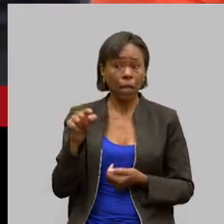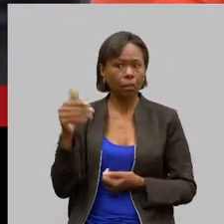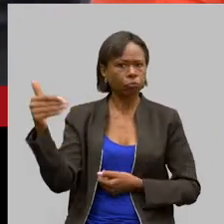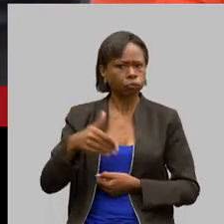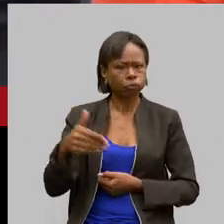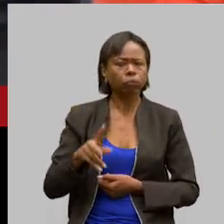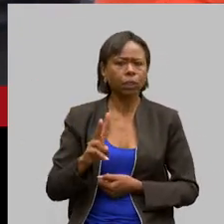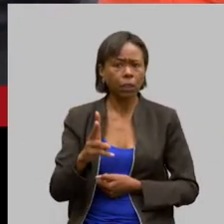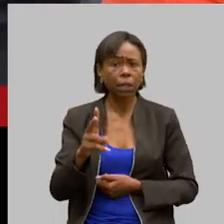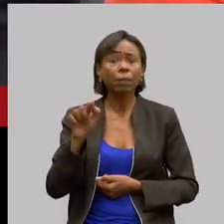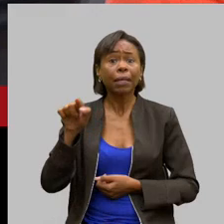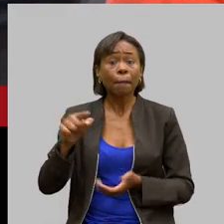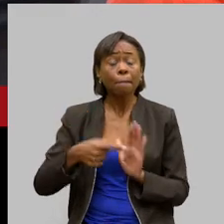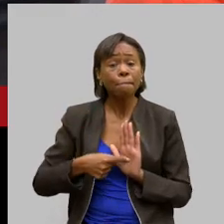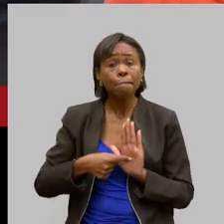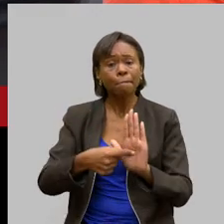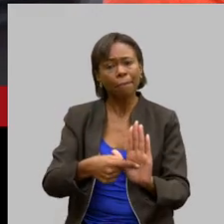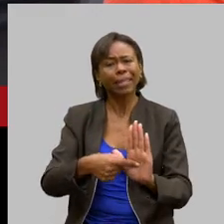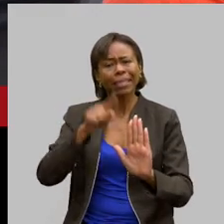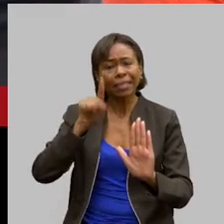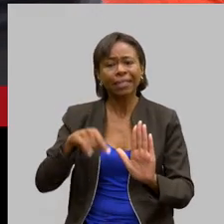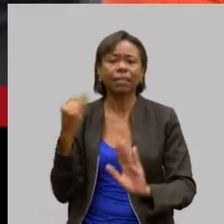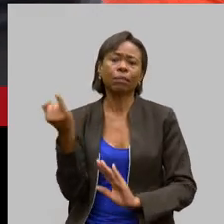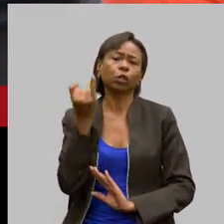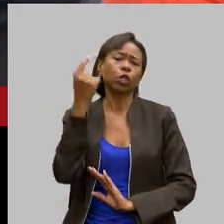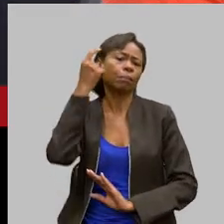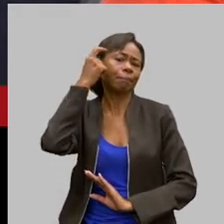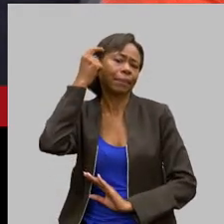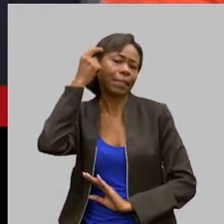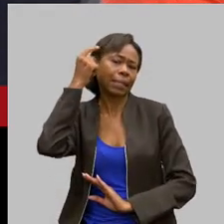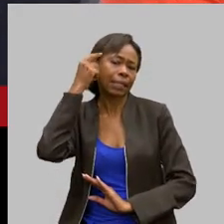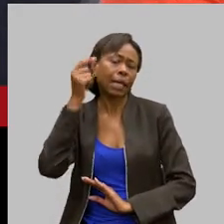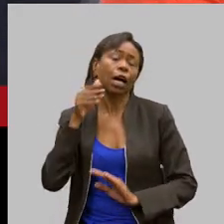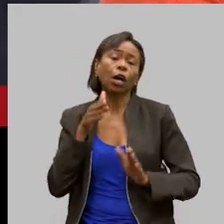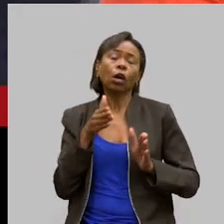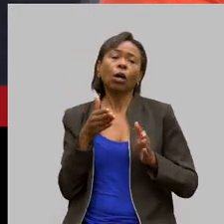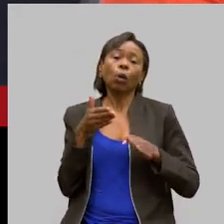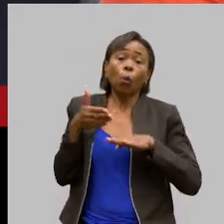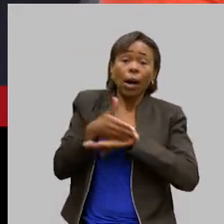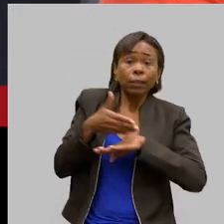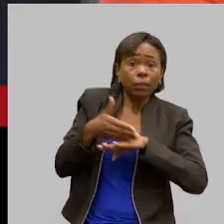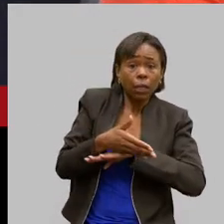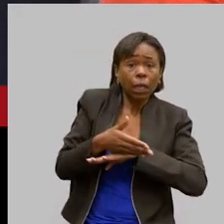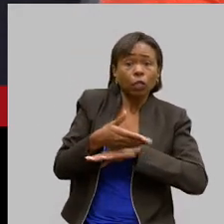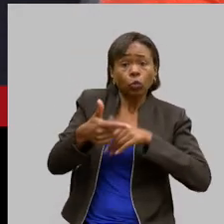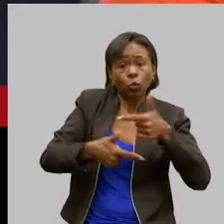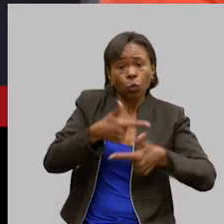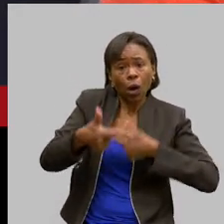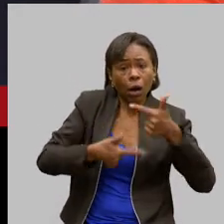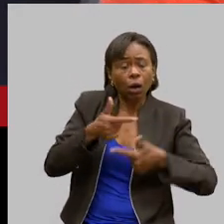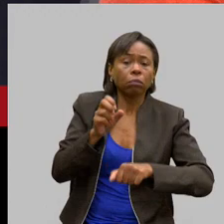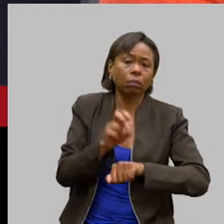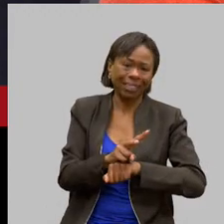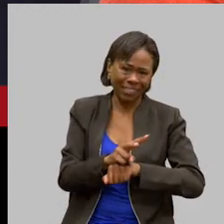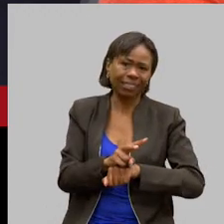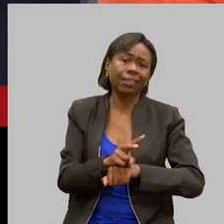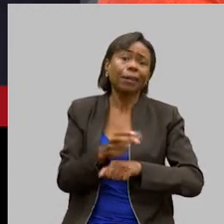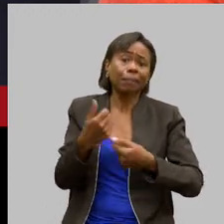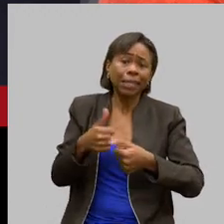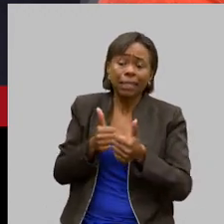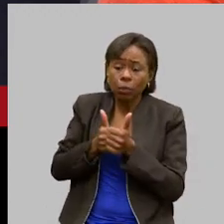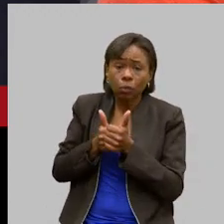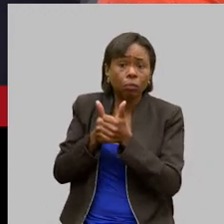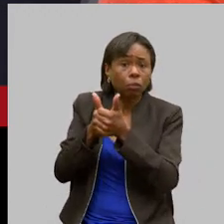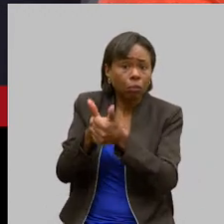e mostra para nós a importância de nós pensarmos no acesso ao mercado isso passa sim pelo acompanhamento pelo